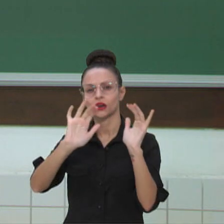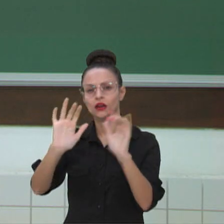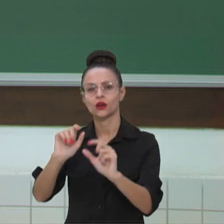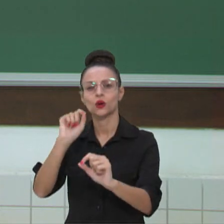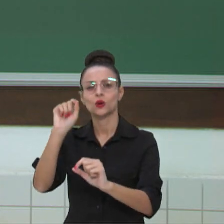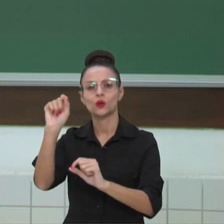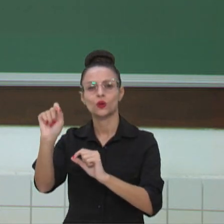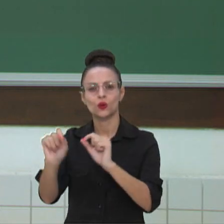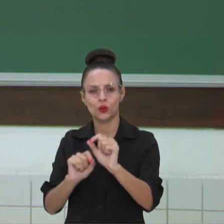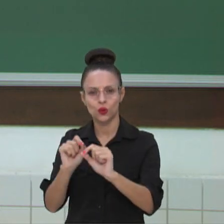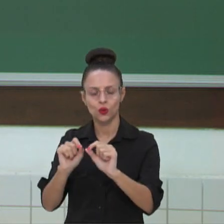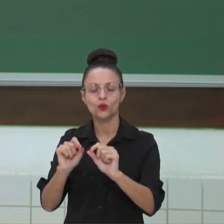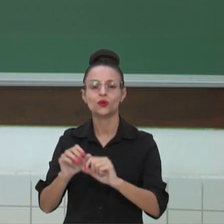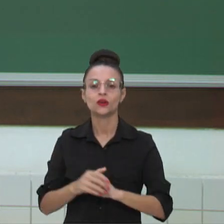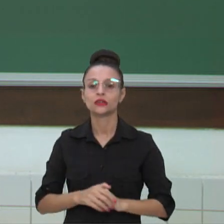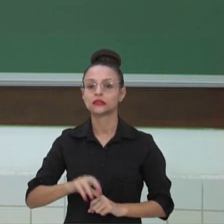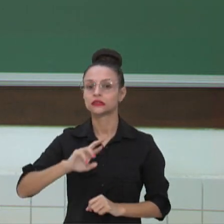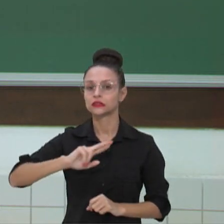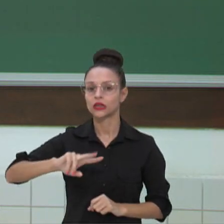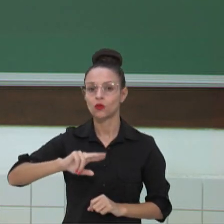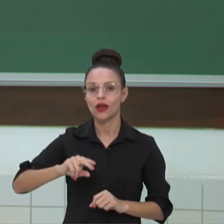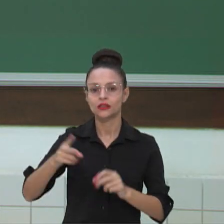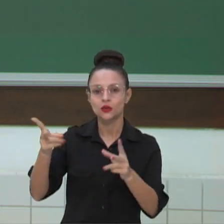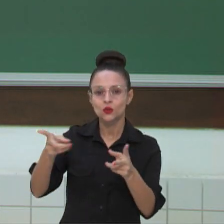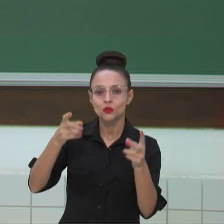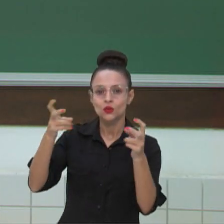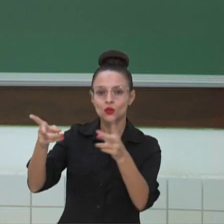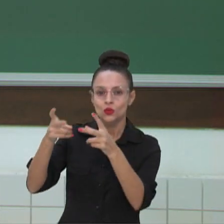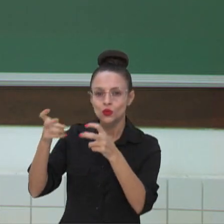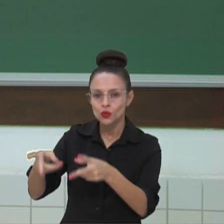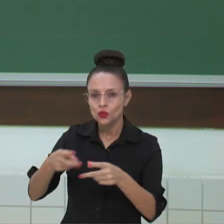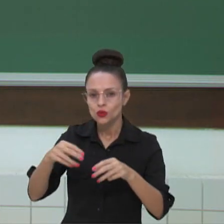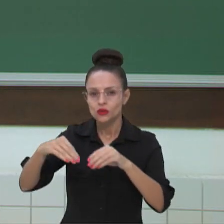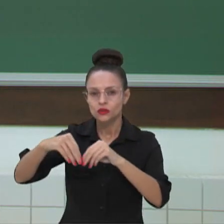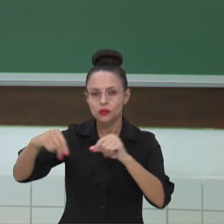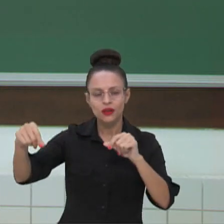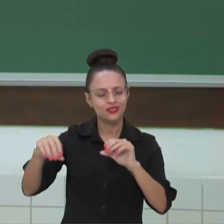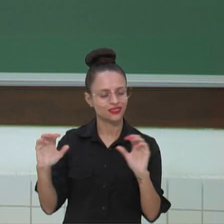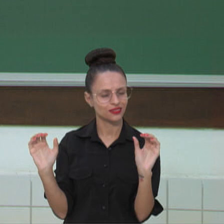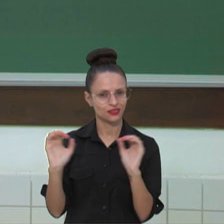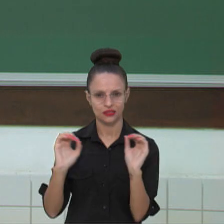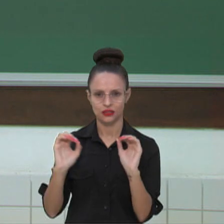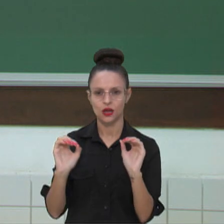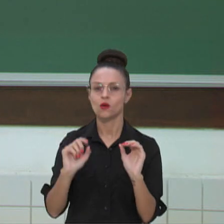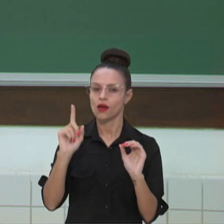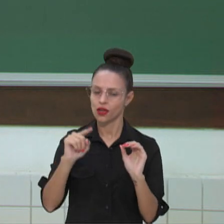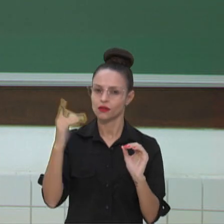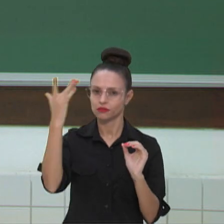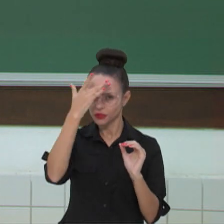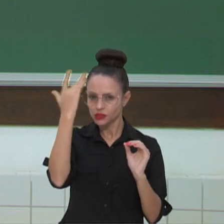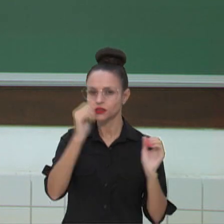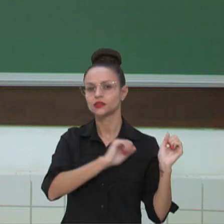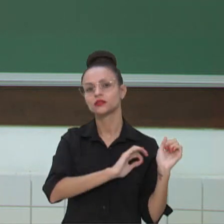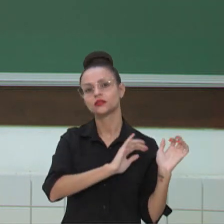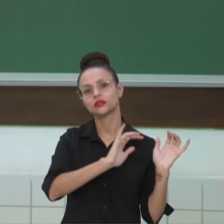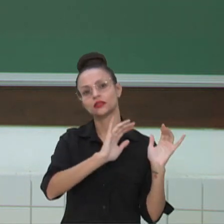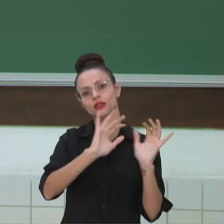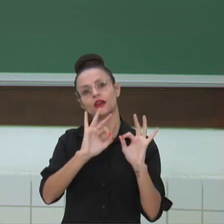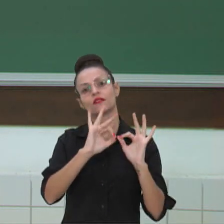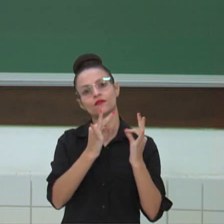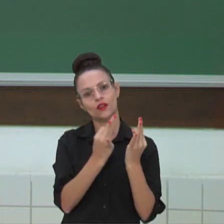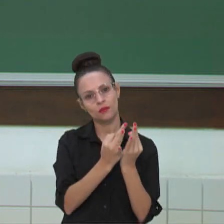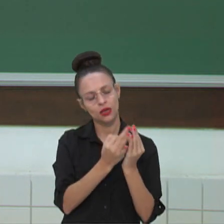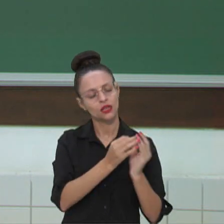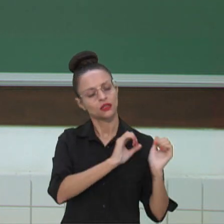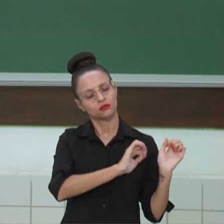como povoamento, não de exploração do solo ou exploração das riquezas, mas colônias de povoamento. Famílias que